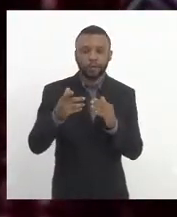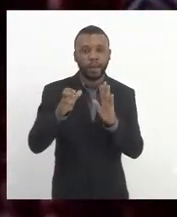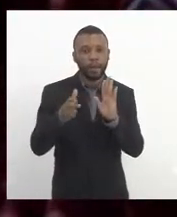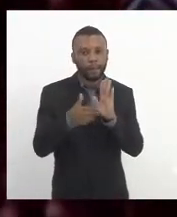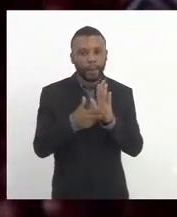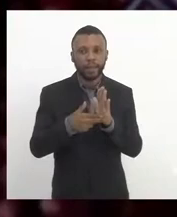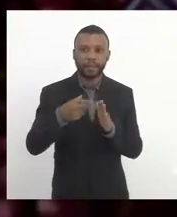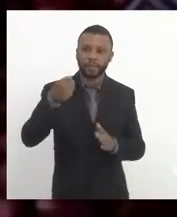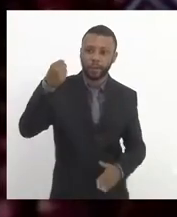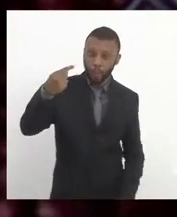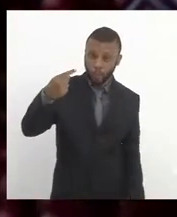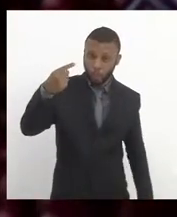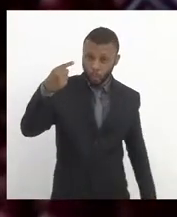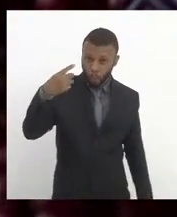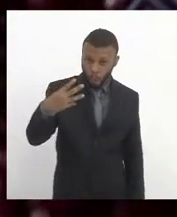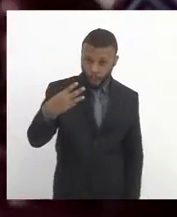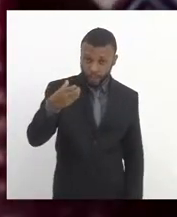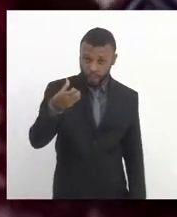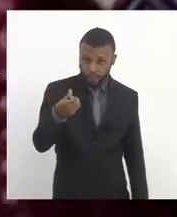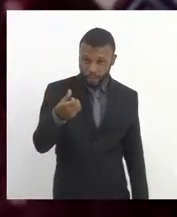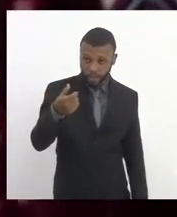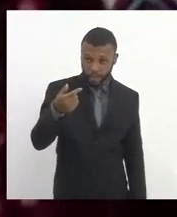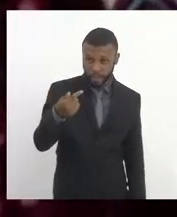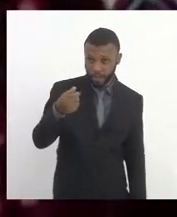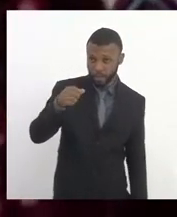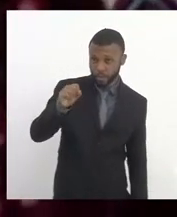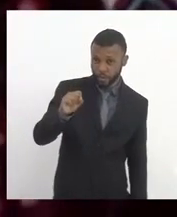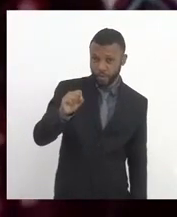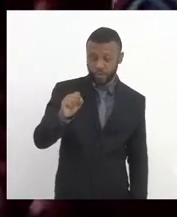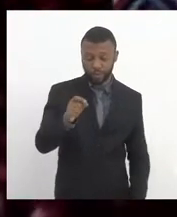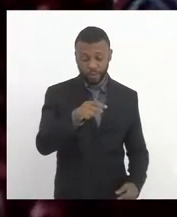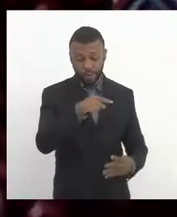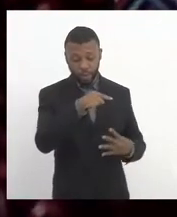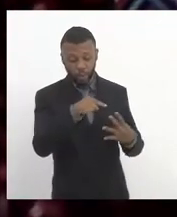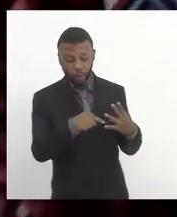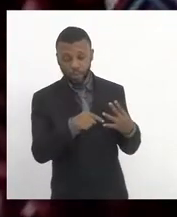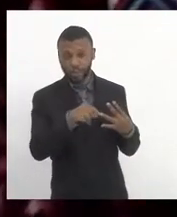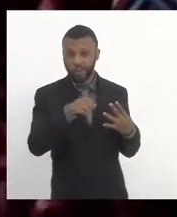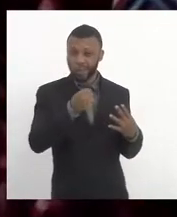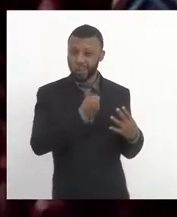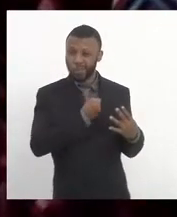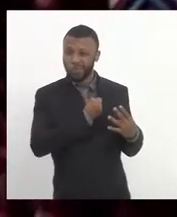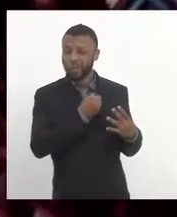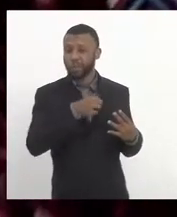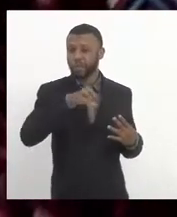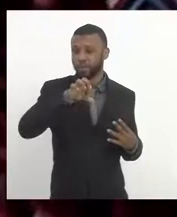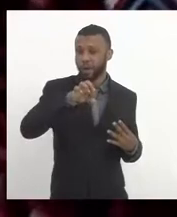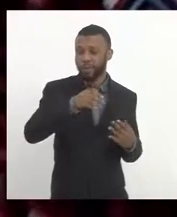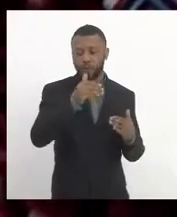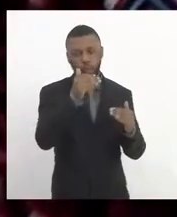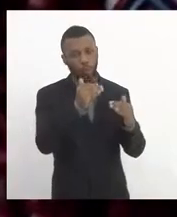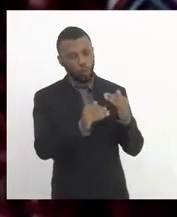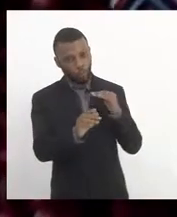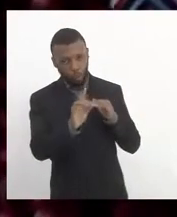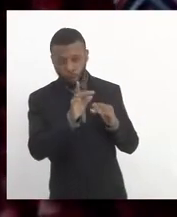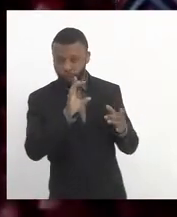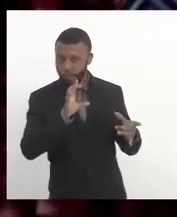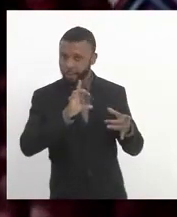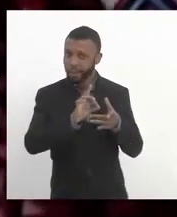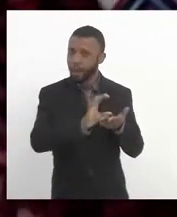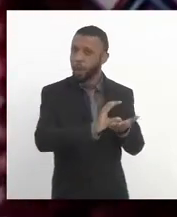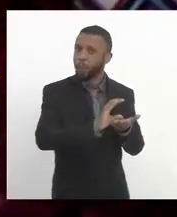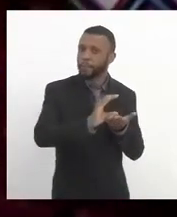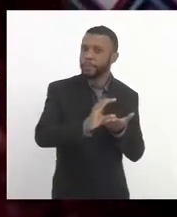4, 5, 6, 7, 8. Prejudicada a emenda de número 9, pela emenda da Comissão de Constituição e Justiça.